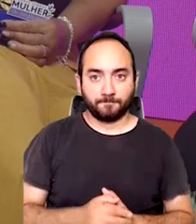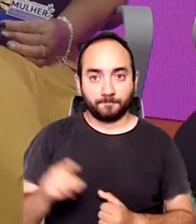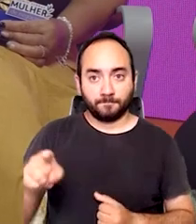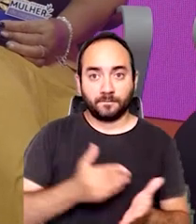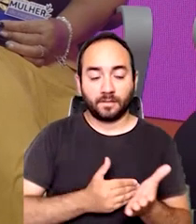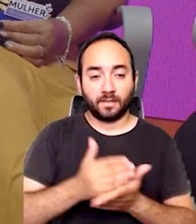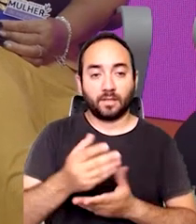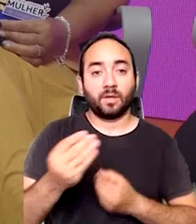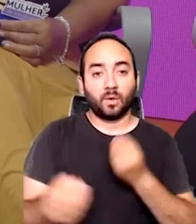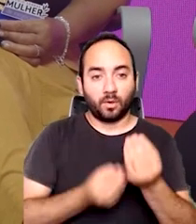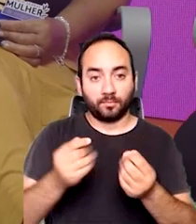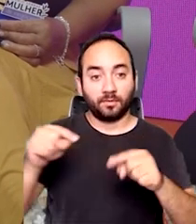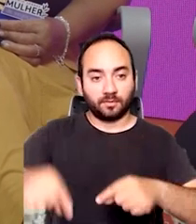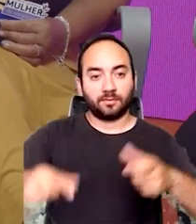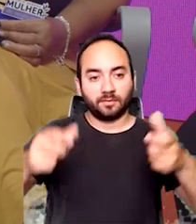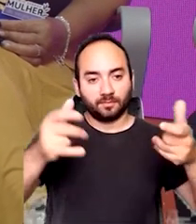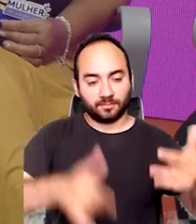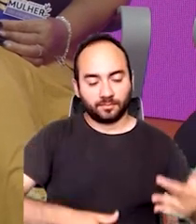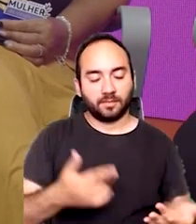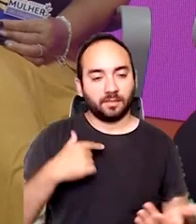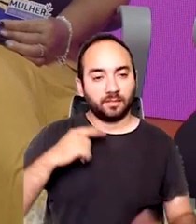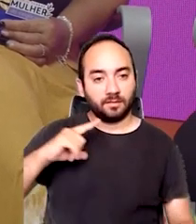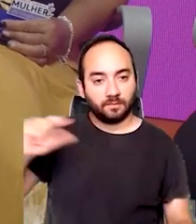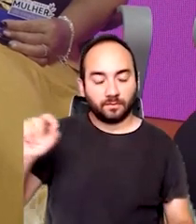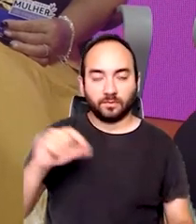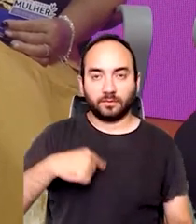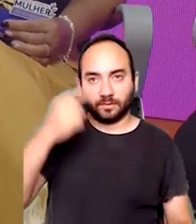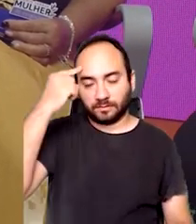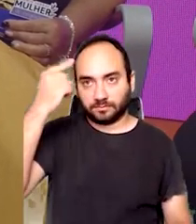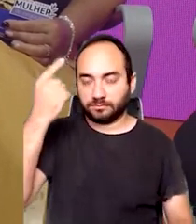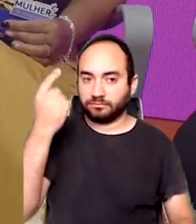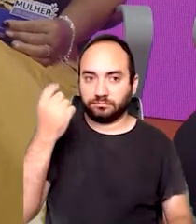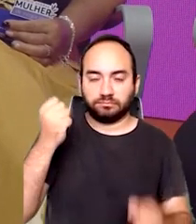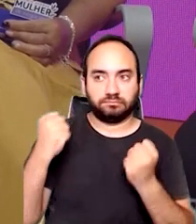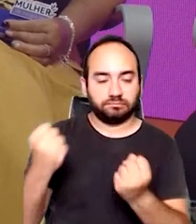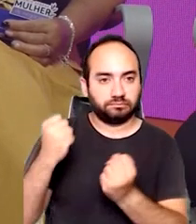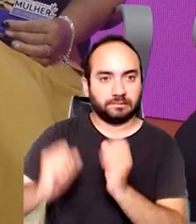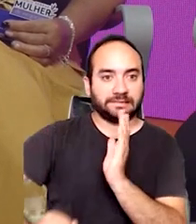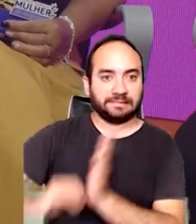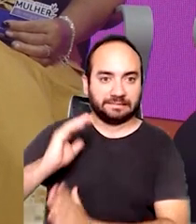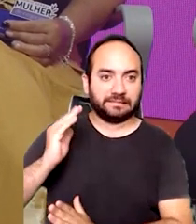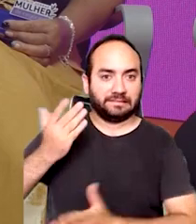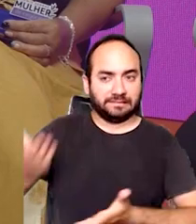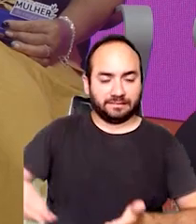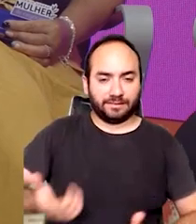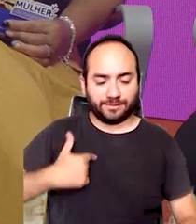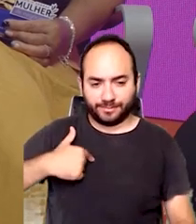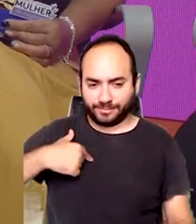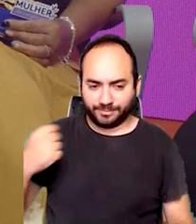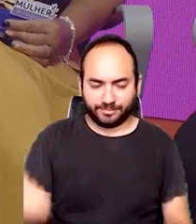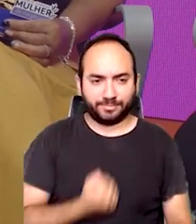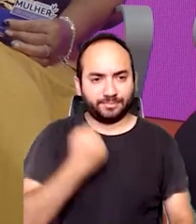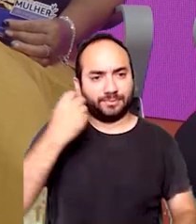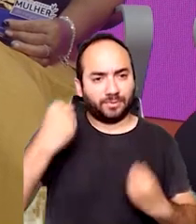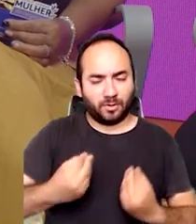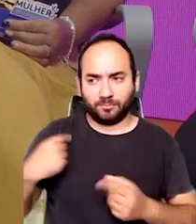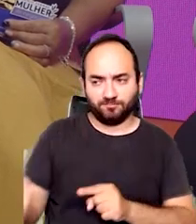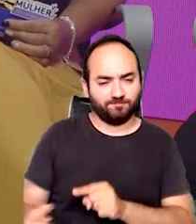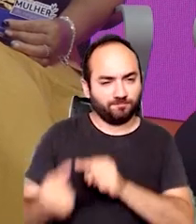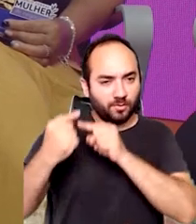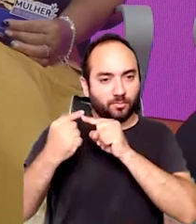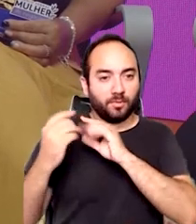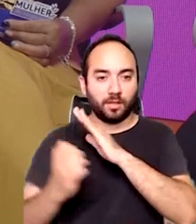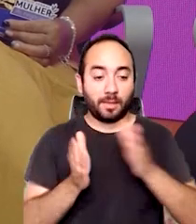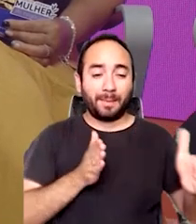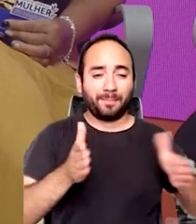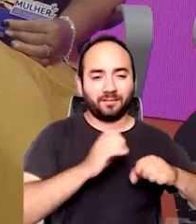né E aí quando eu saí dessa empresa que me mandou embora fiquei muito pé da vida né porque ali eu eu me dedicava